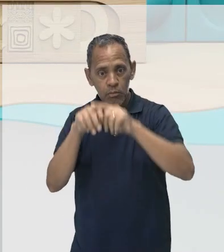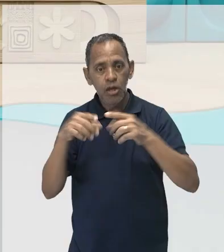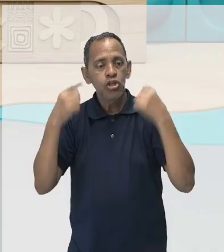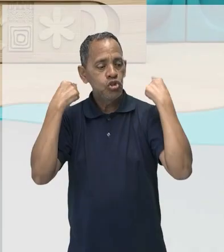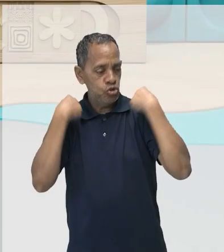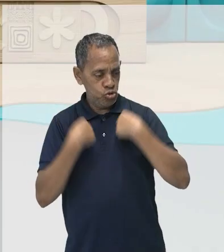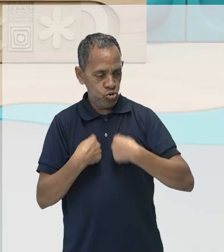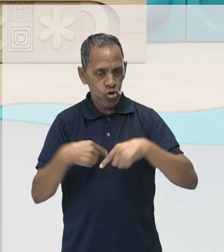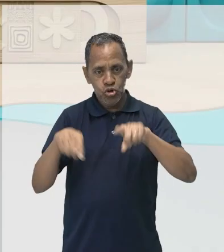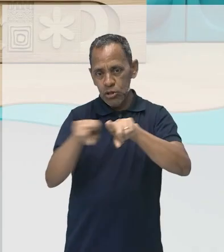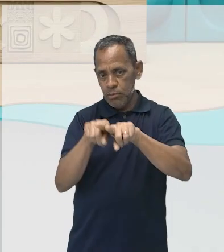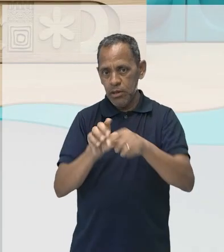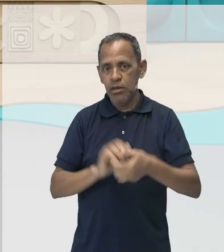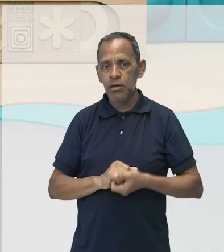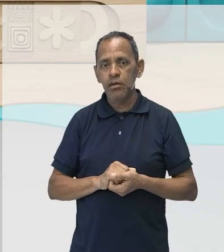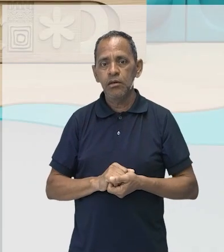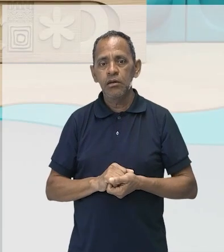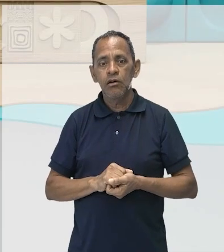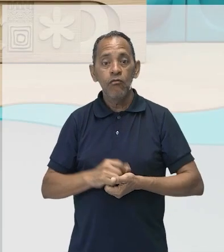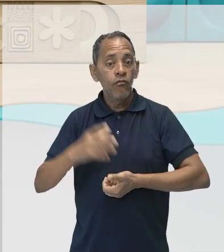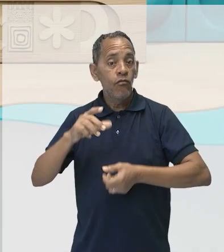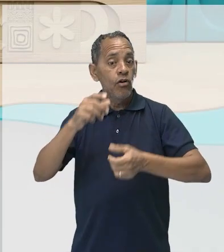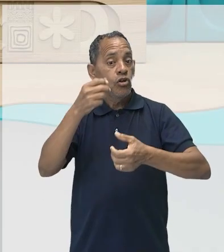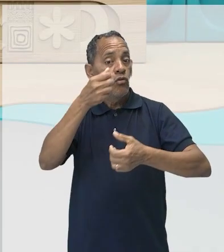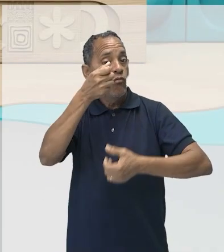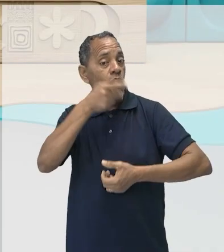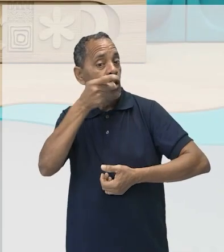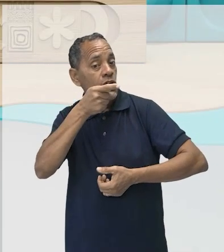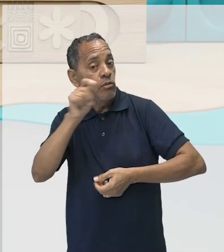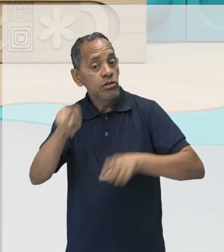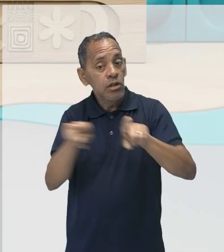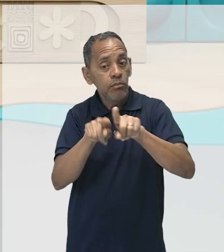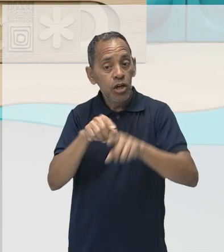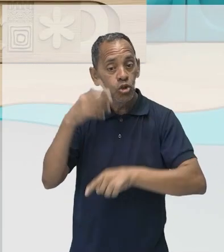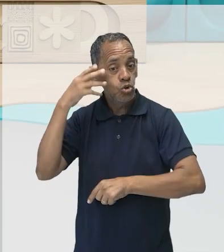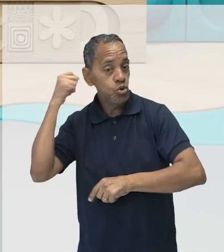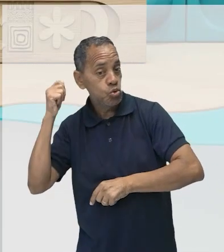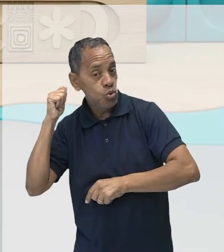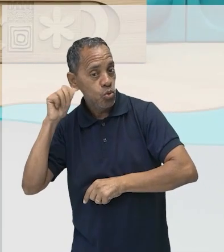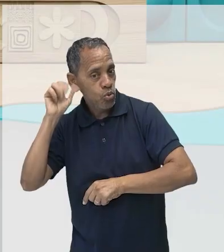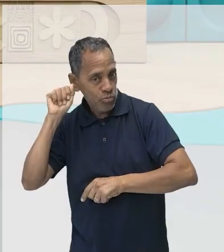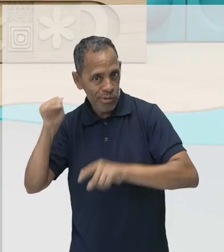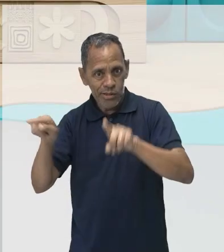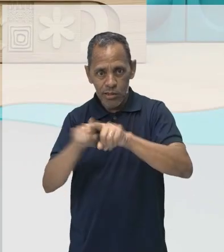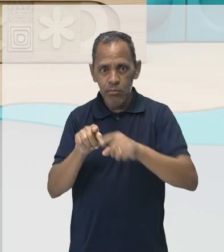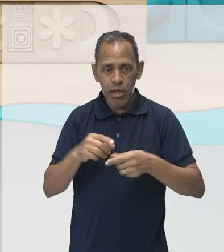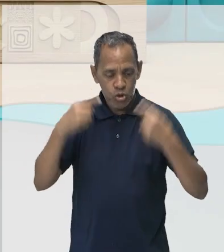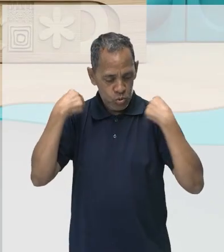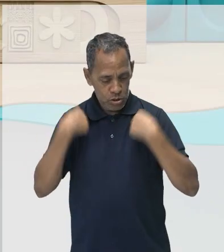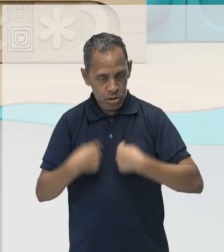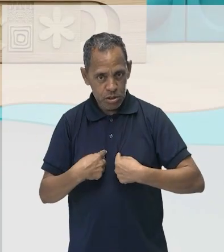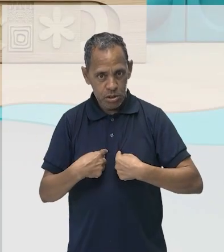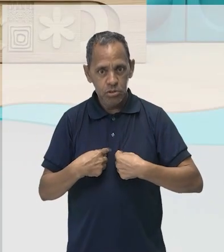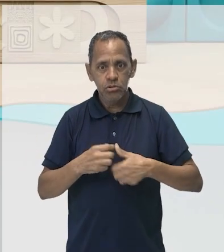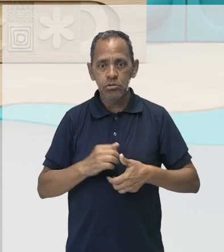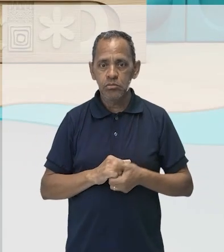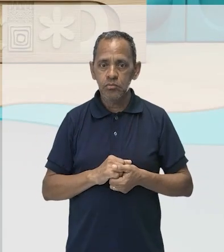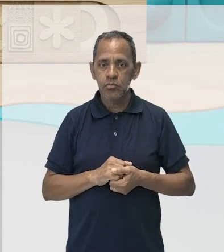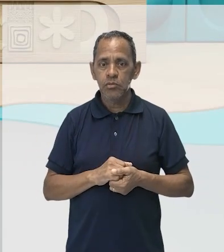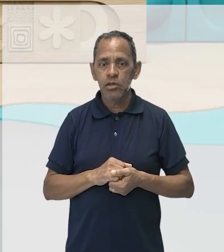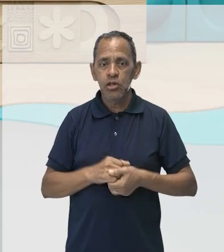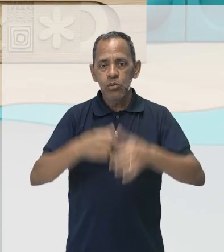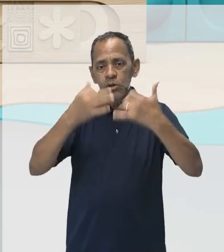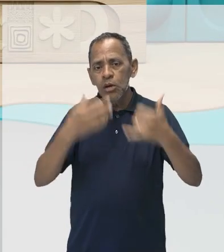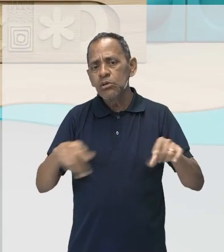a peruca, os acessórios. Falamos da sonoplastia, falamos dos adereços, não é verdade?